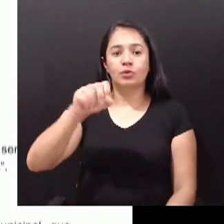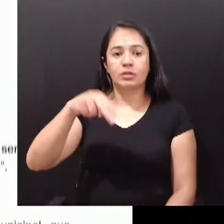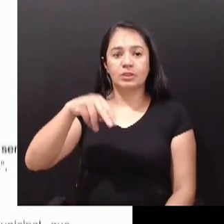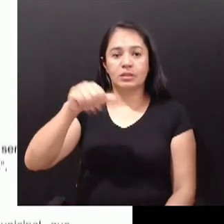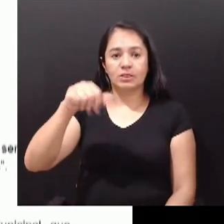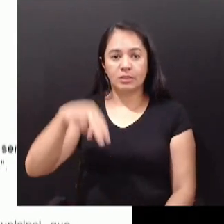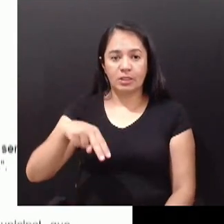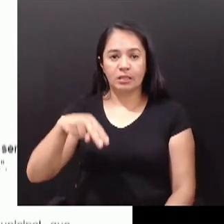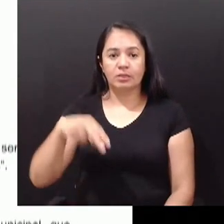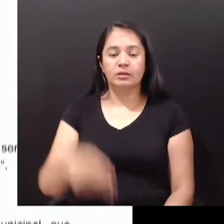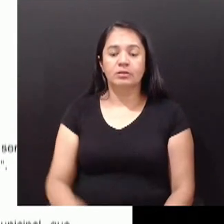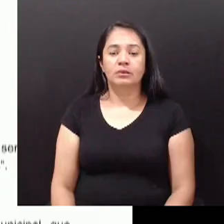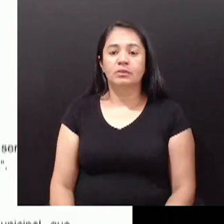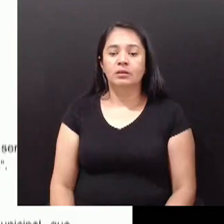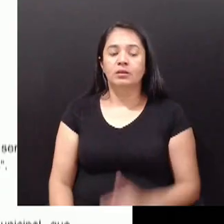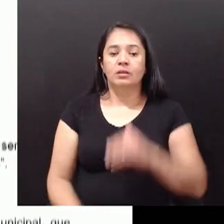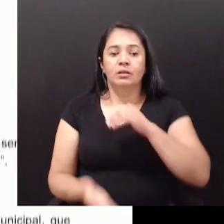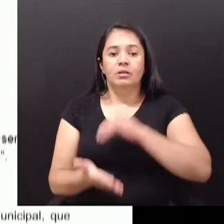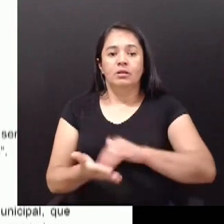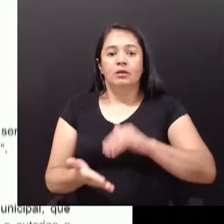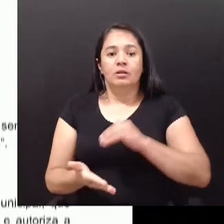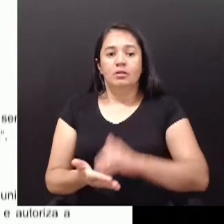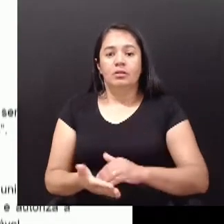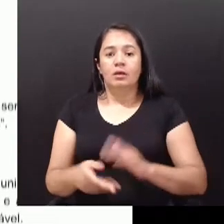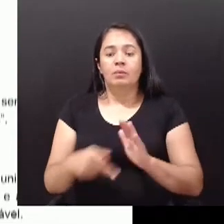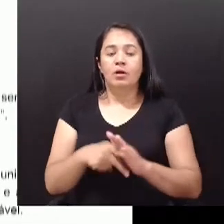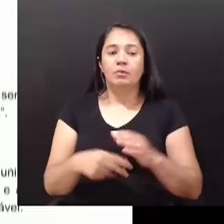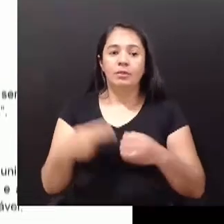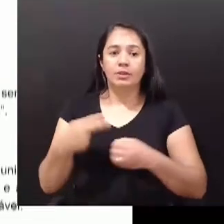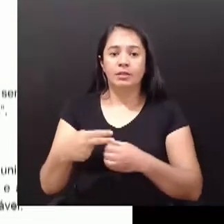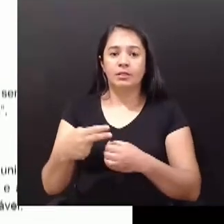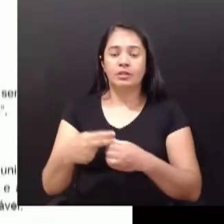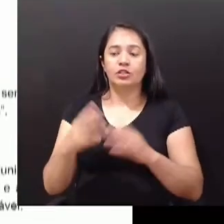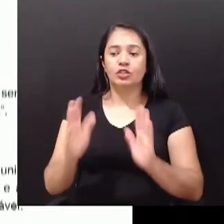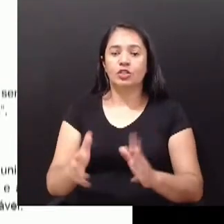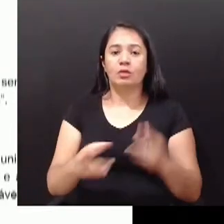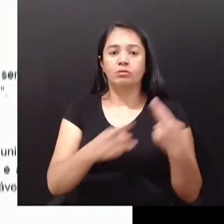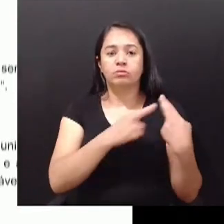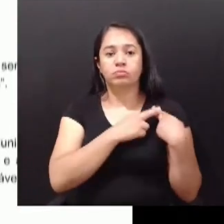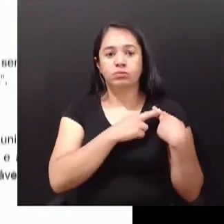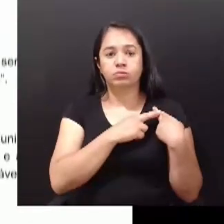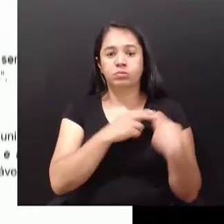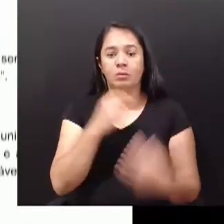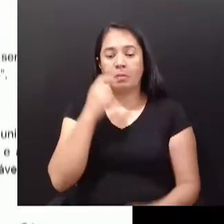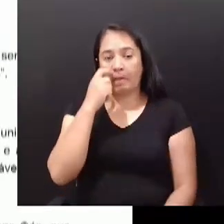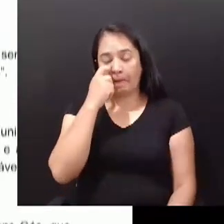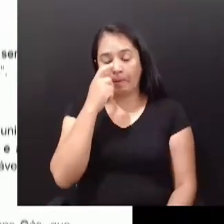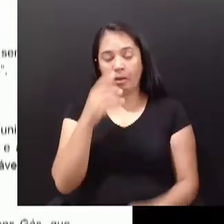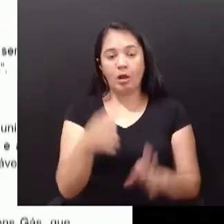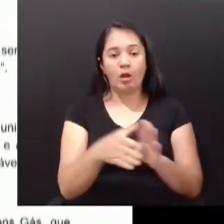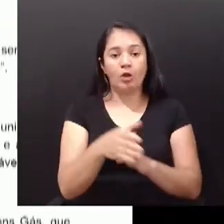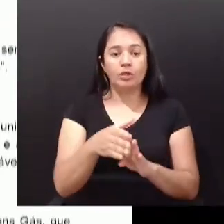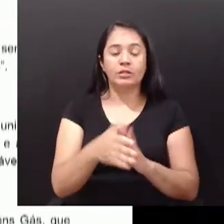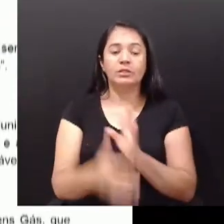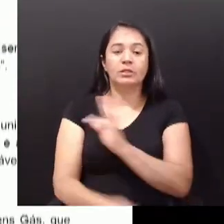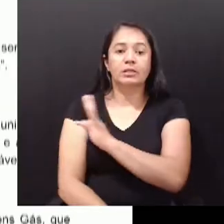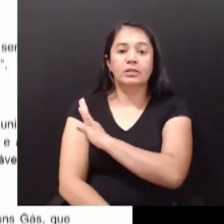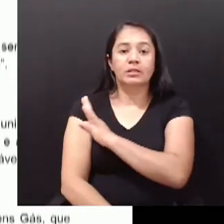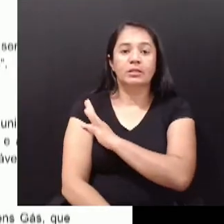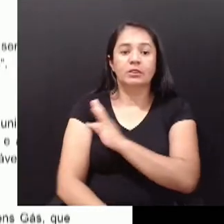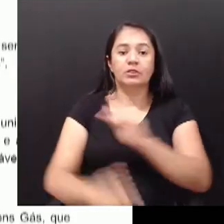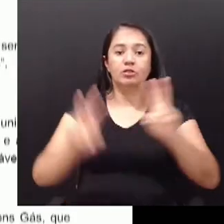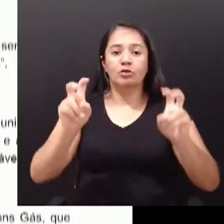e o CIATOX da Unicamp ficam responsáveis por emitir orientações técnicas sobre